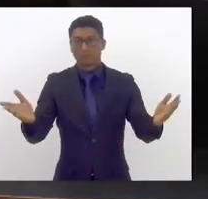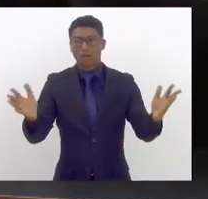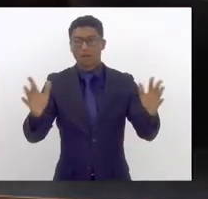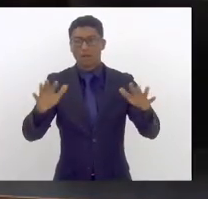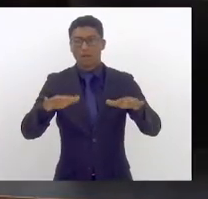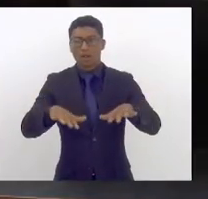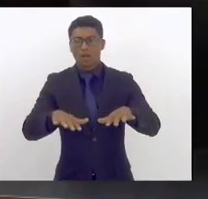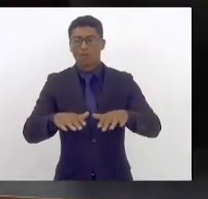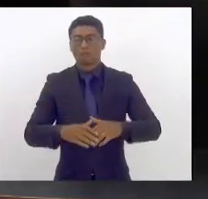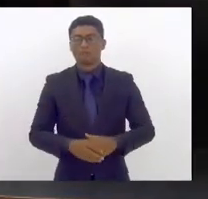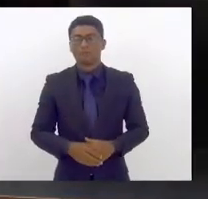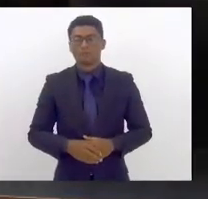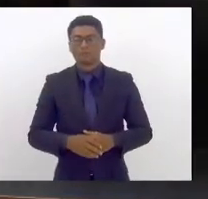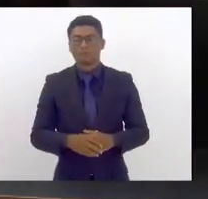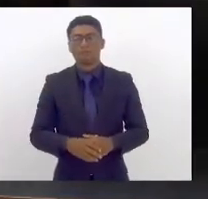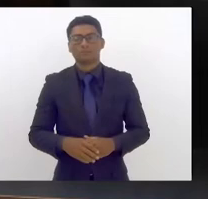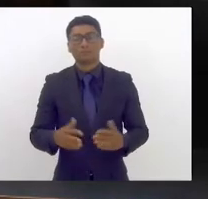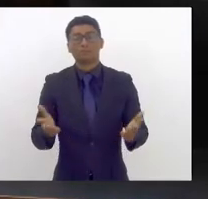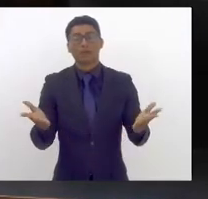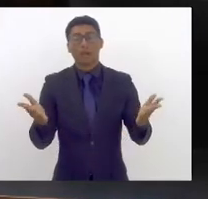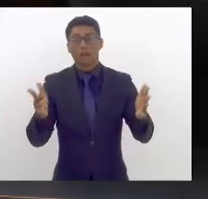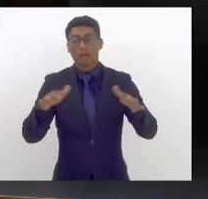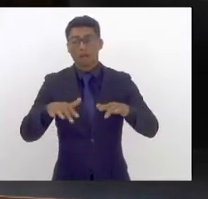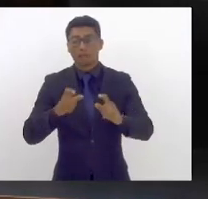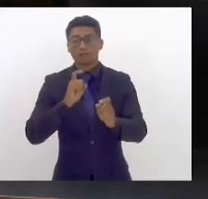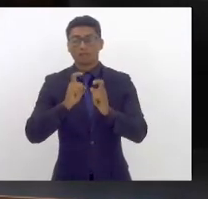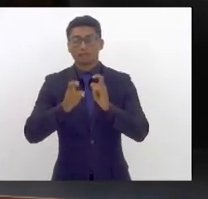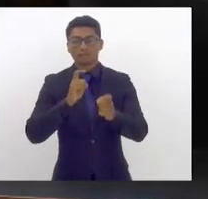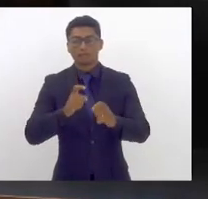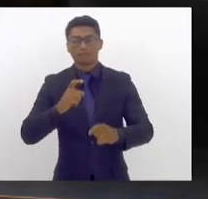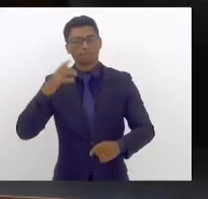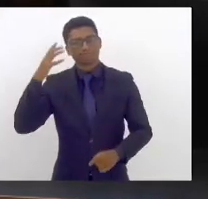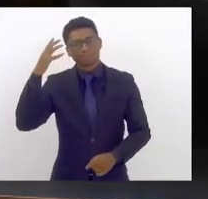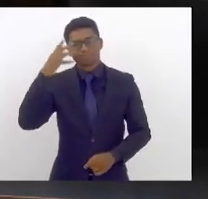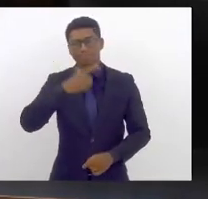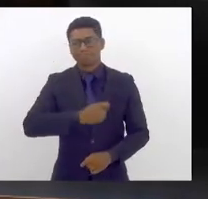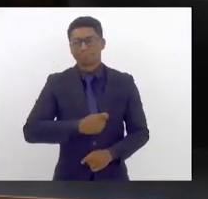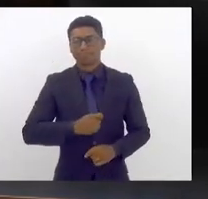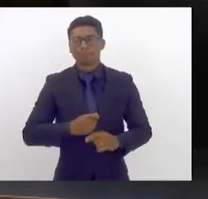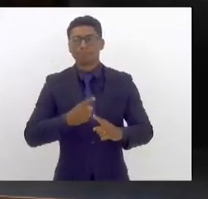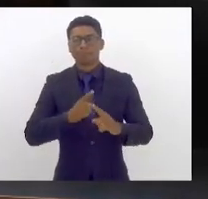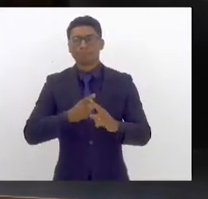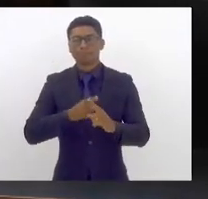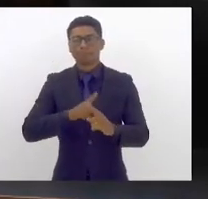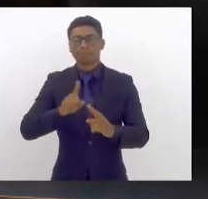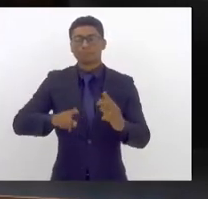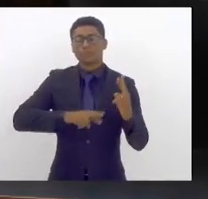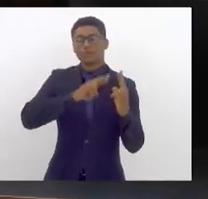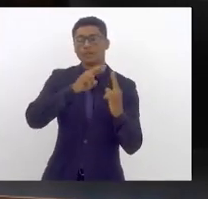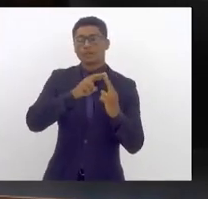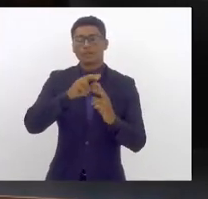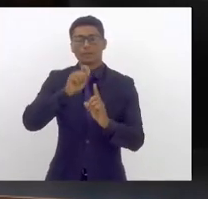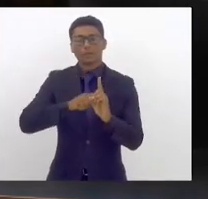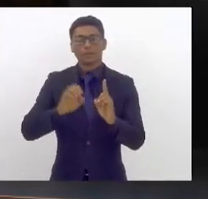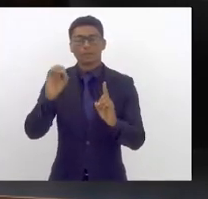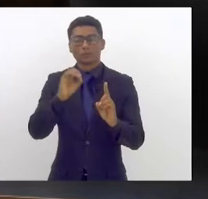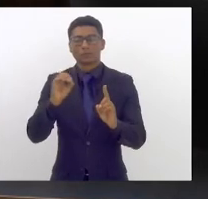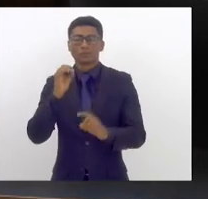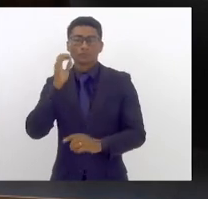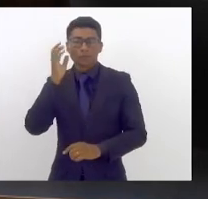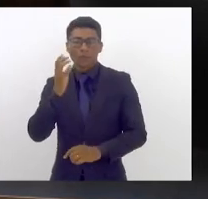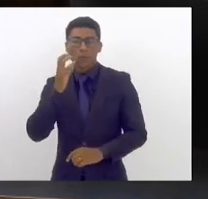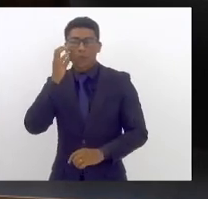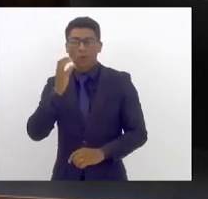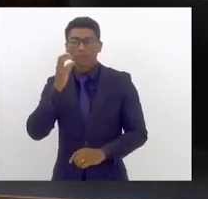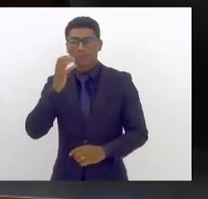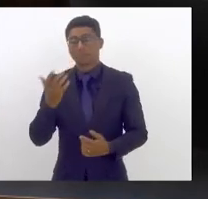nessa linda sessão aqui de trás referência ao motor Rosa Eu não esperava